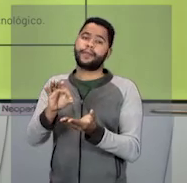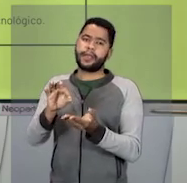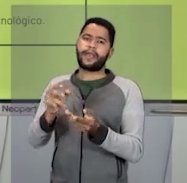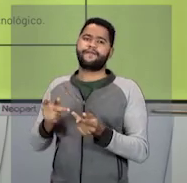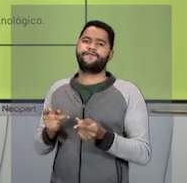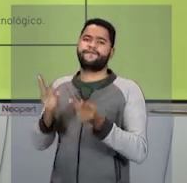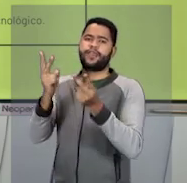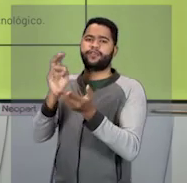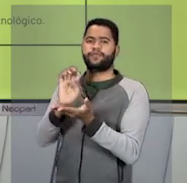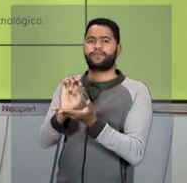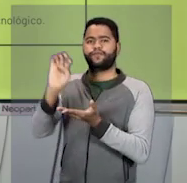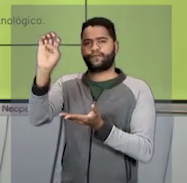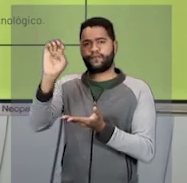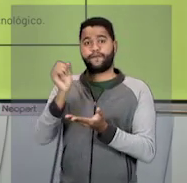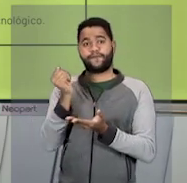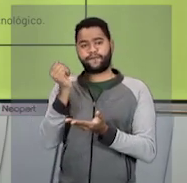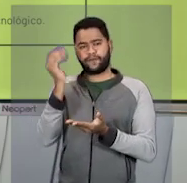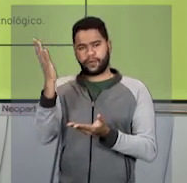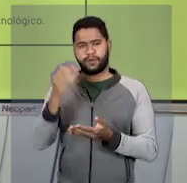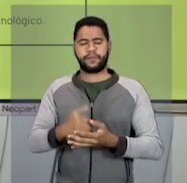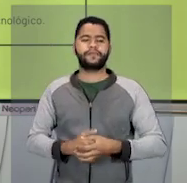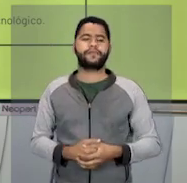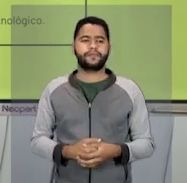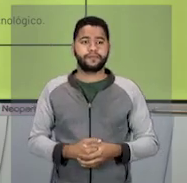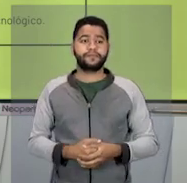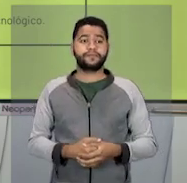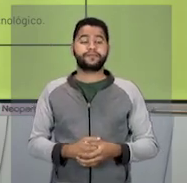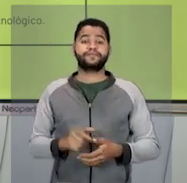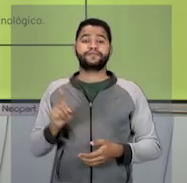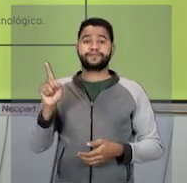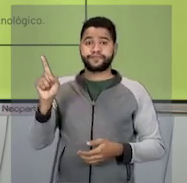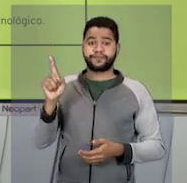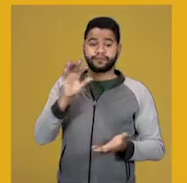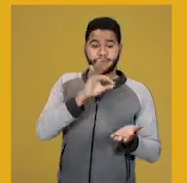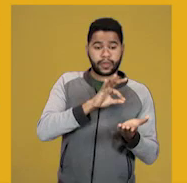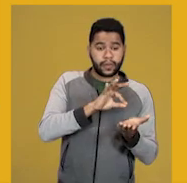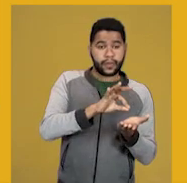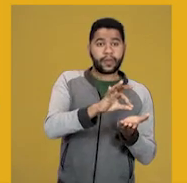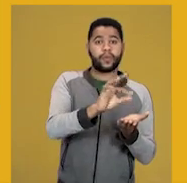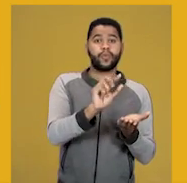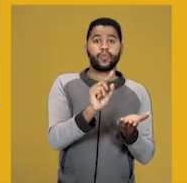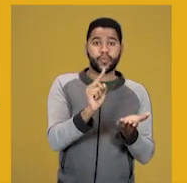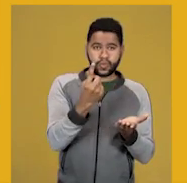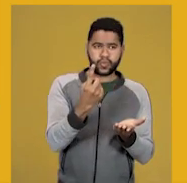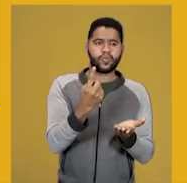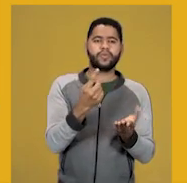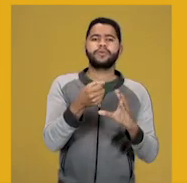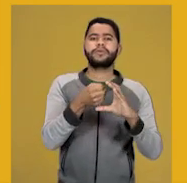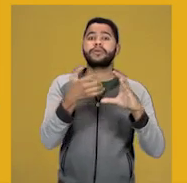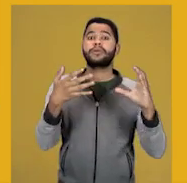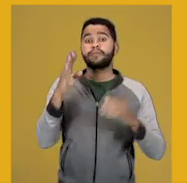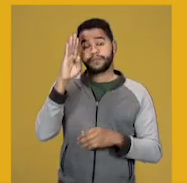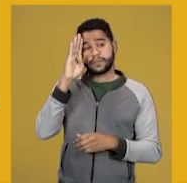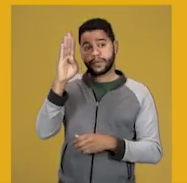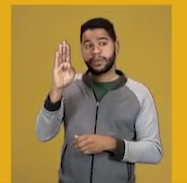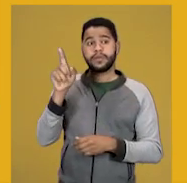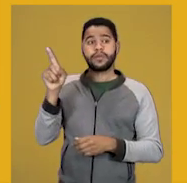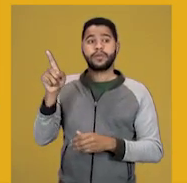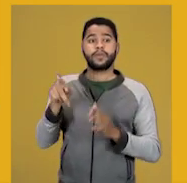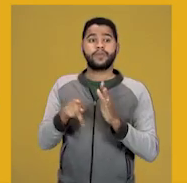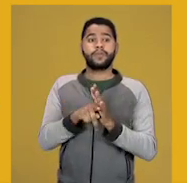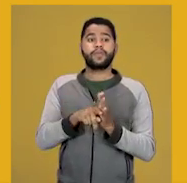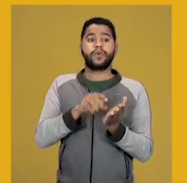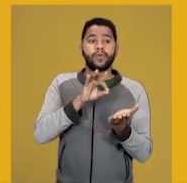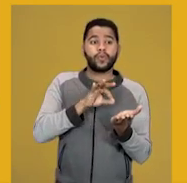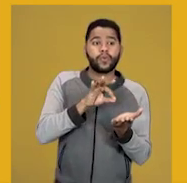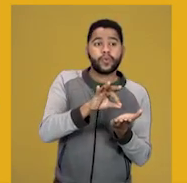mercado internacional. Olha só, no caso aqui a monocultura, o que é a principal característica, né? Cultivo ou